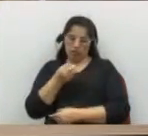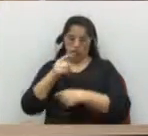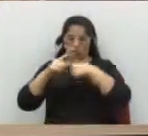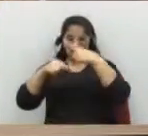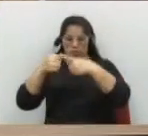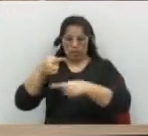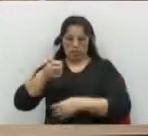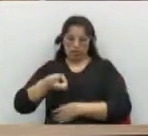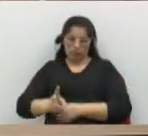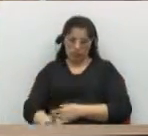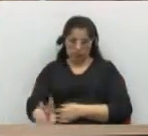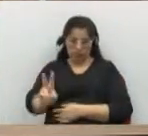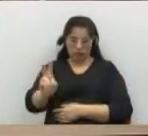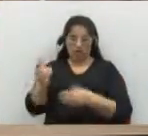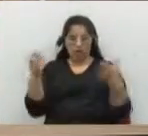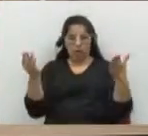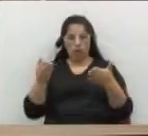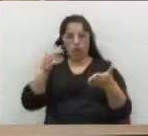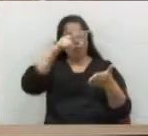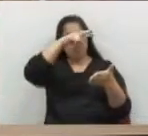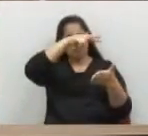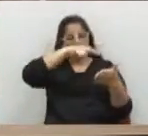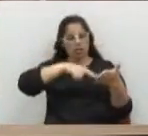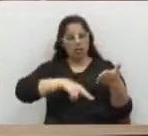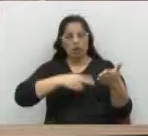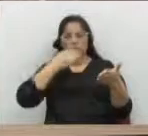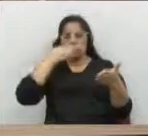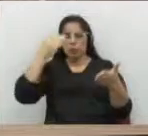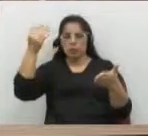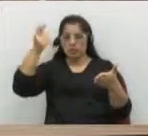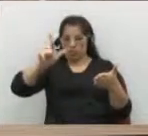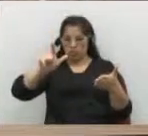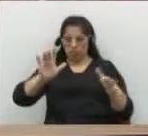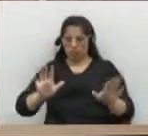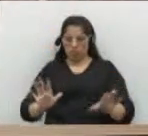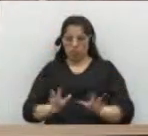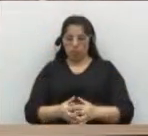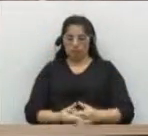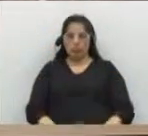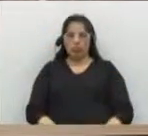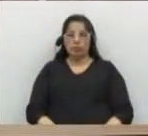prossiga com a leitura dos requerimentos.